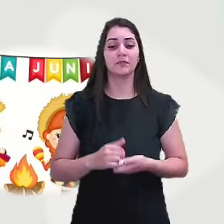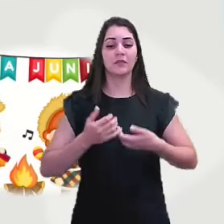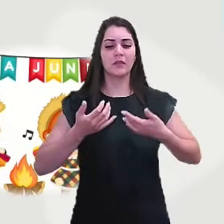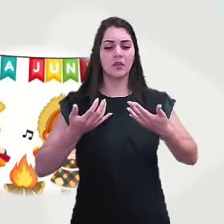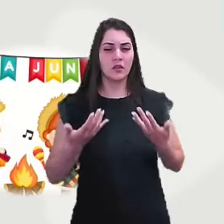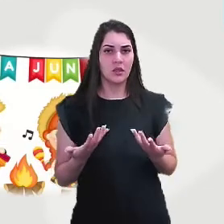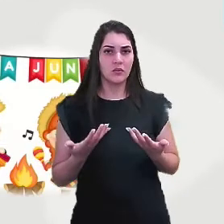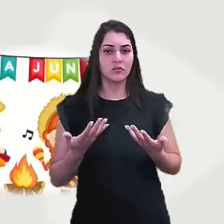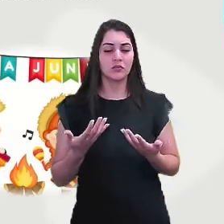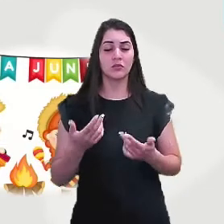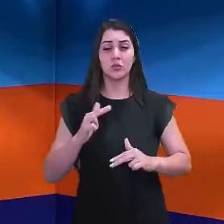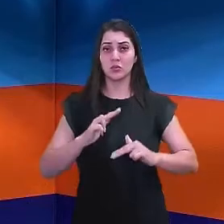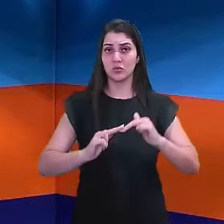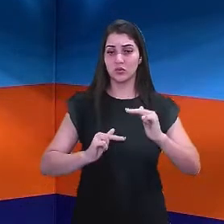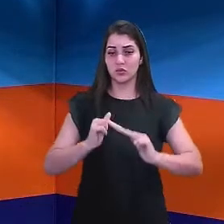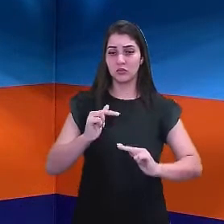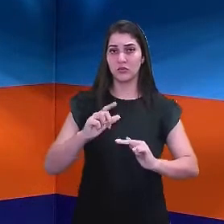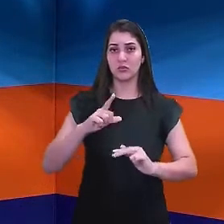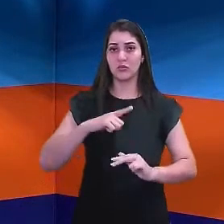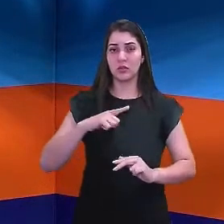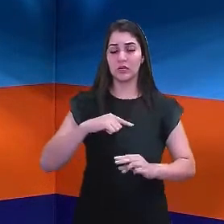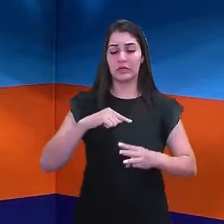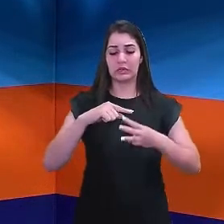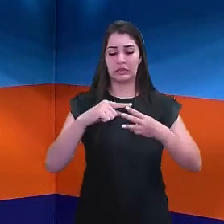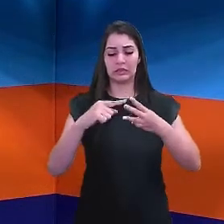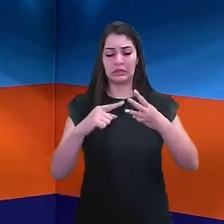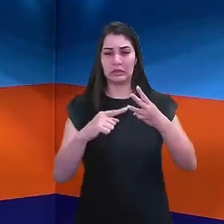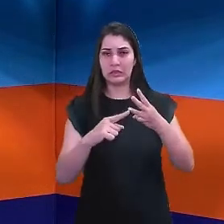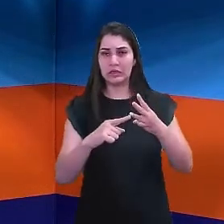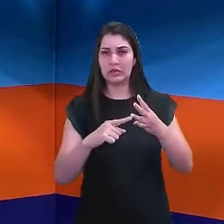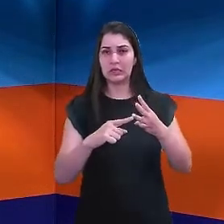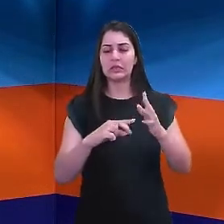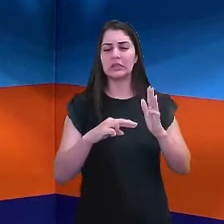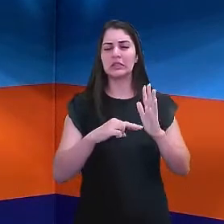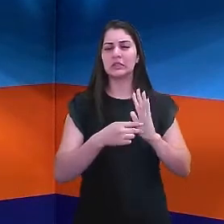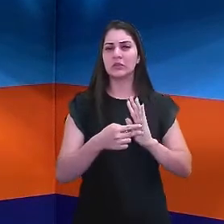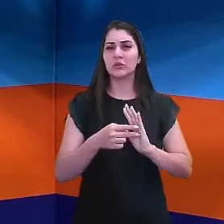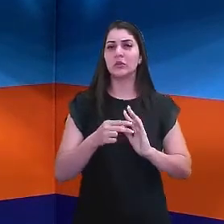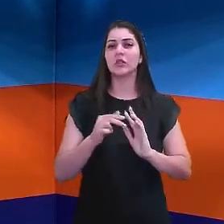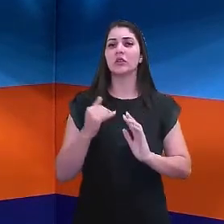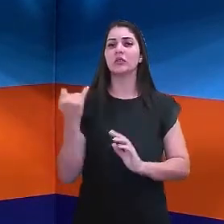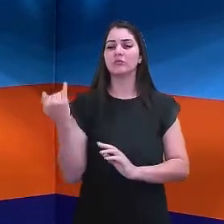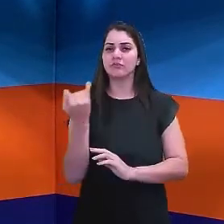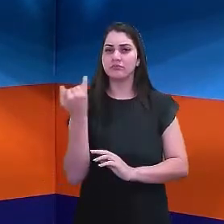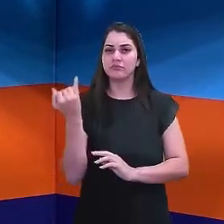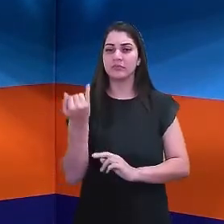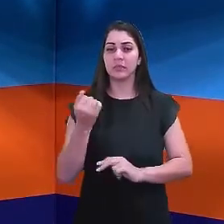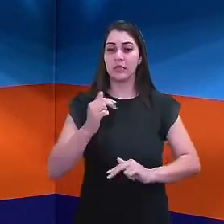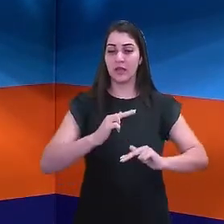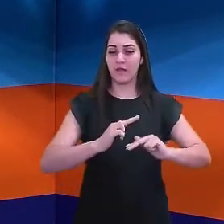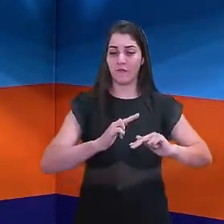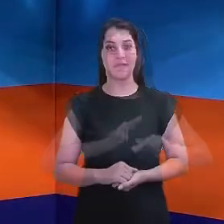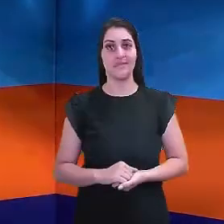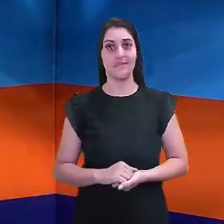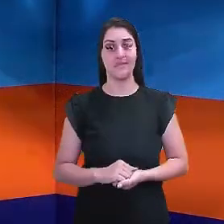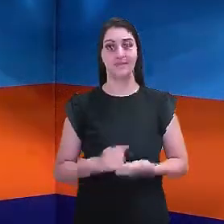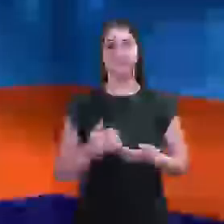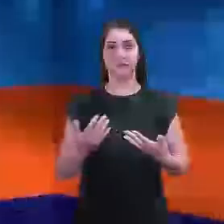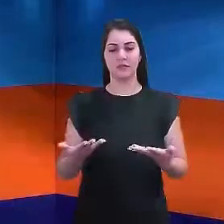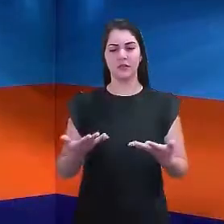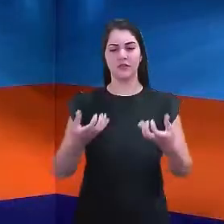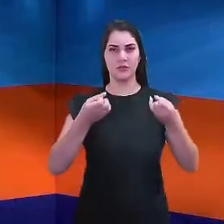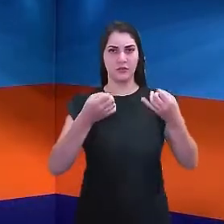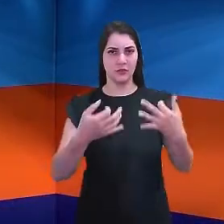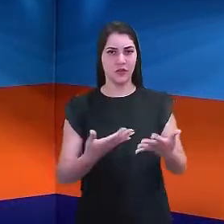Então, o São João, né, tem 3 símbolos muito grandes, que são a fogueira, comidas de milho e a quadrilha. Eu agora vou explicar